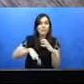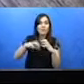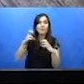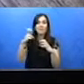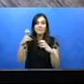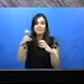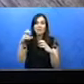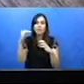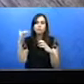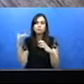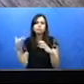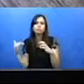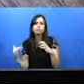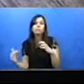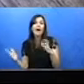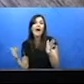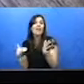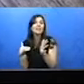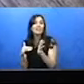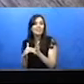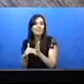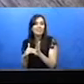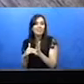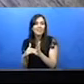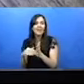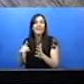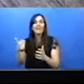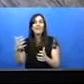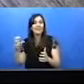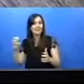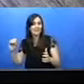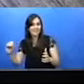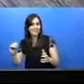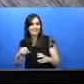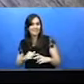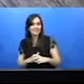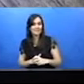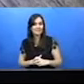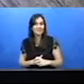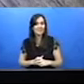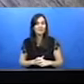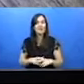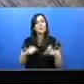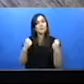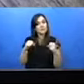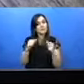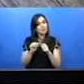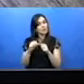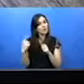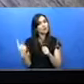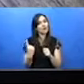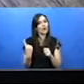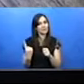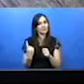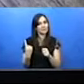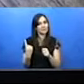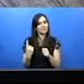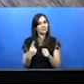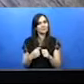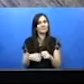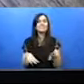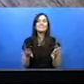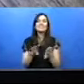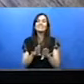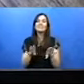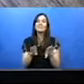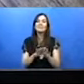E aqui nós preenchemos com o total. Mas essa atividade vocês vão fazer sozinhos. E também